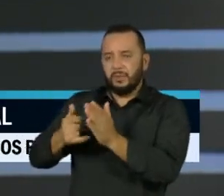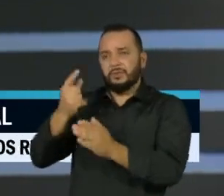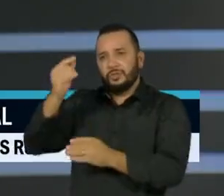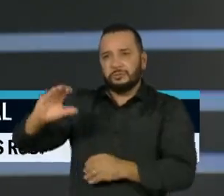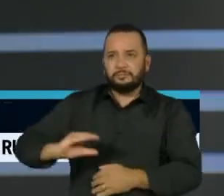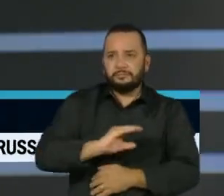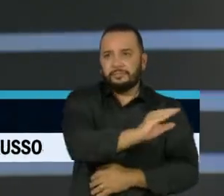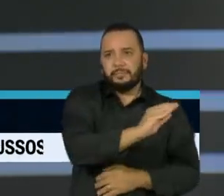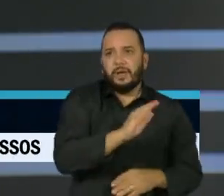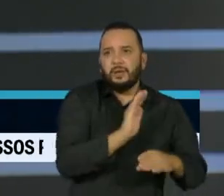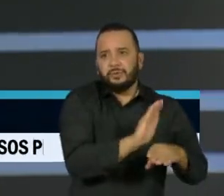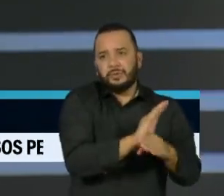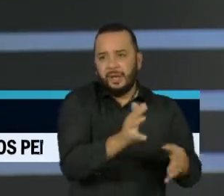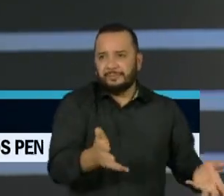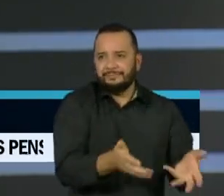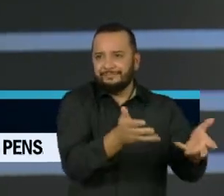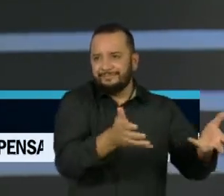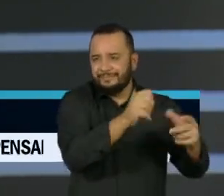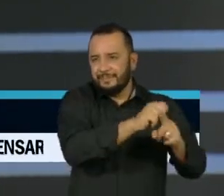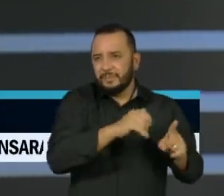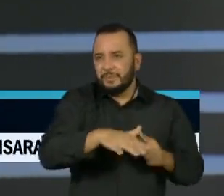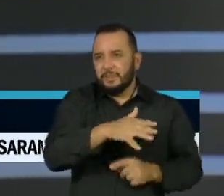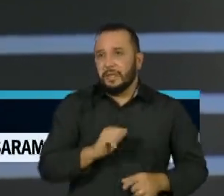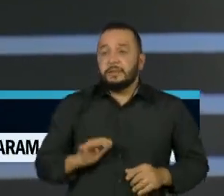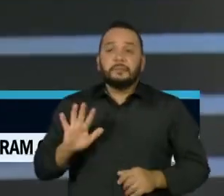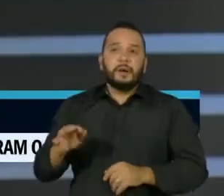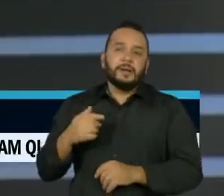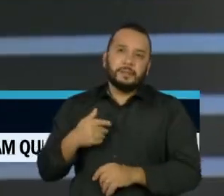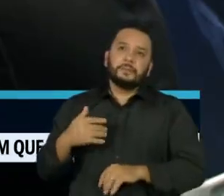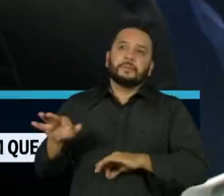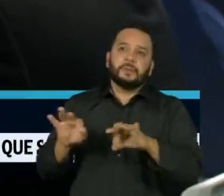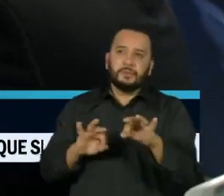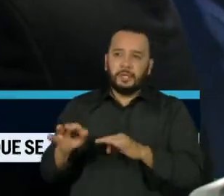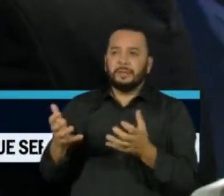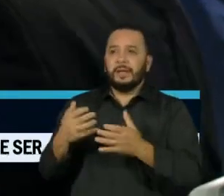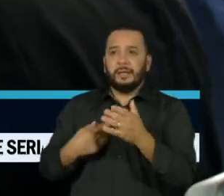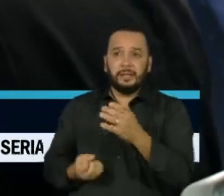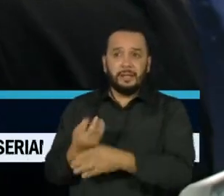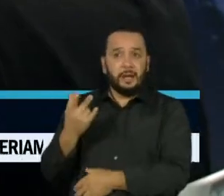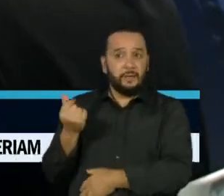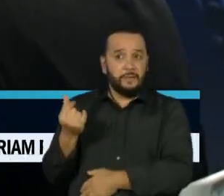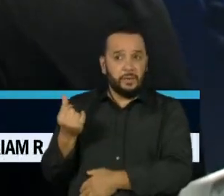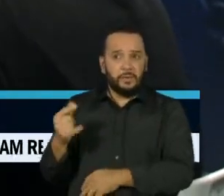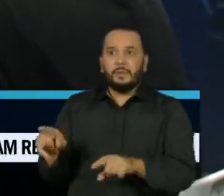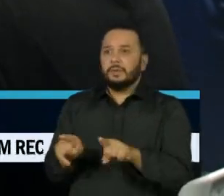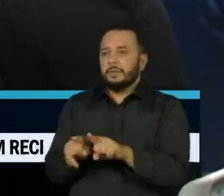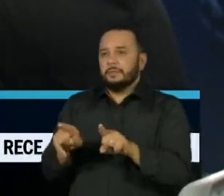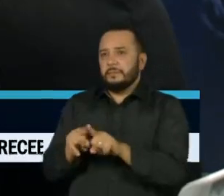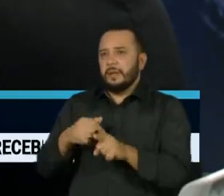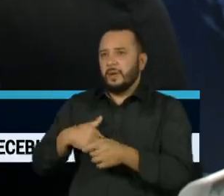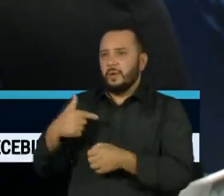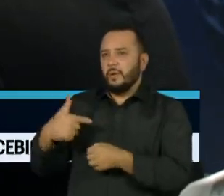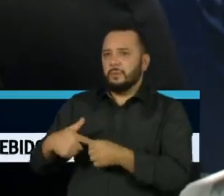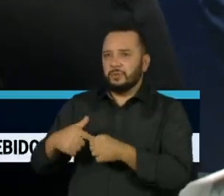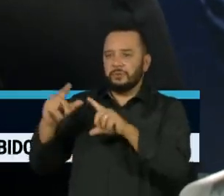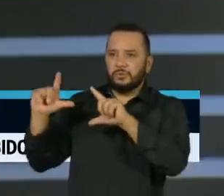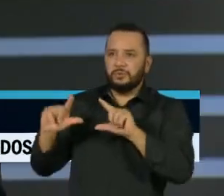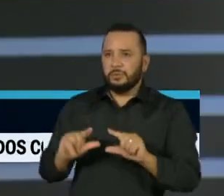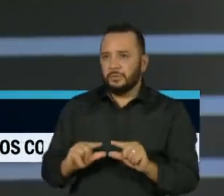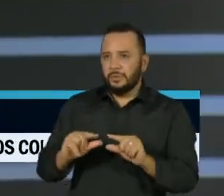acontece é que nesse projeto busca-se a criar uma banda de preço e também diminuir o preço do combustível